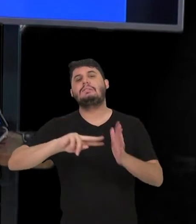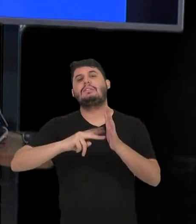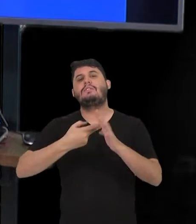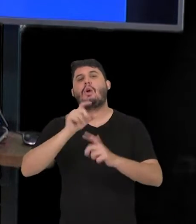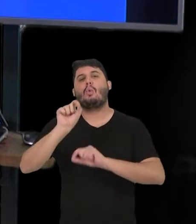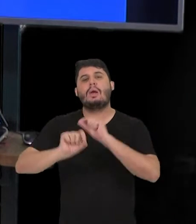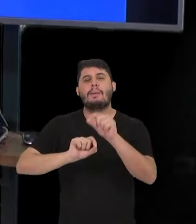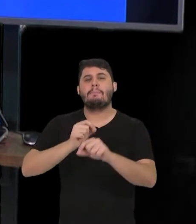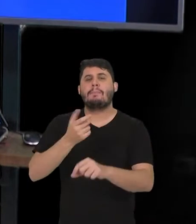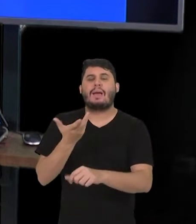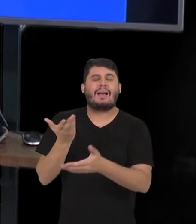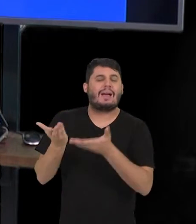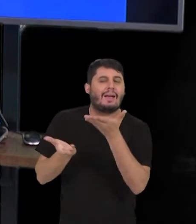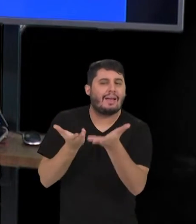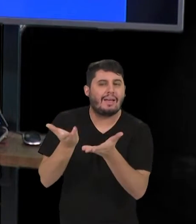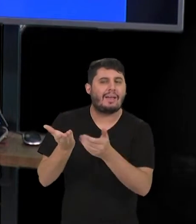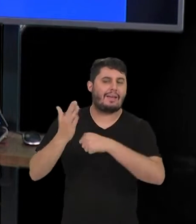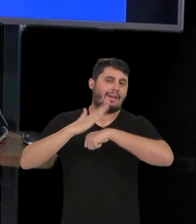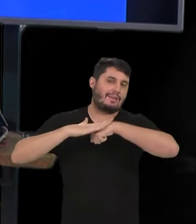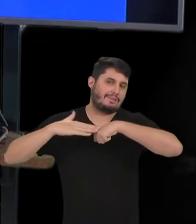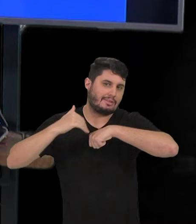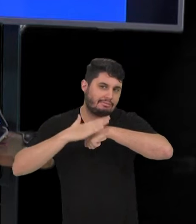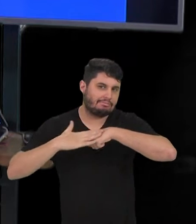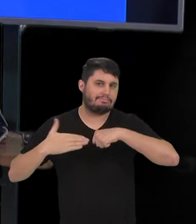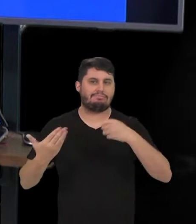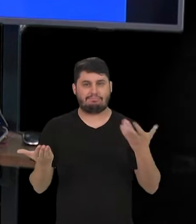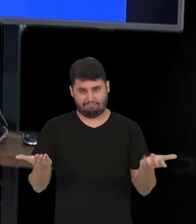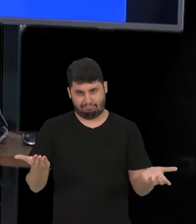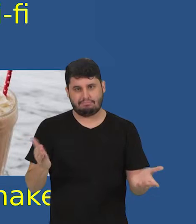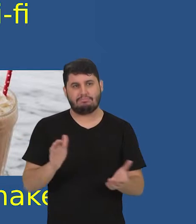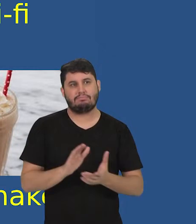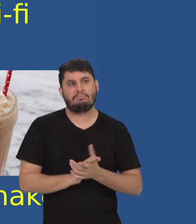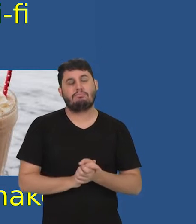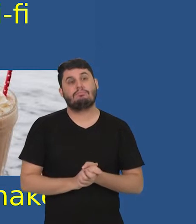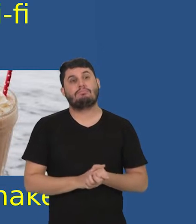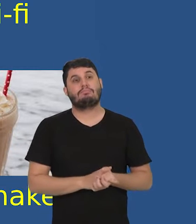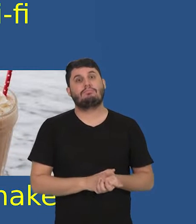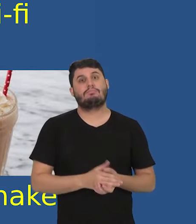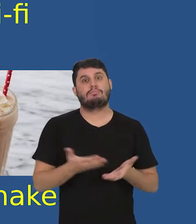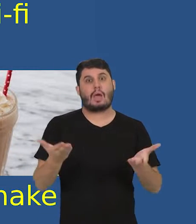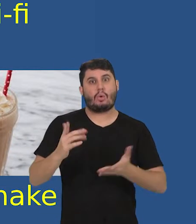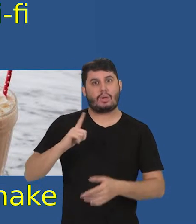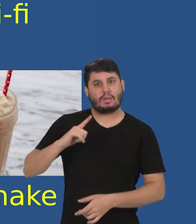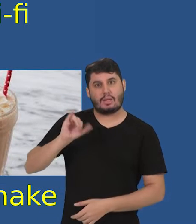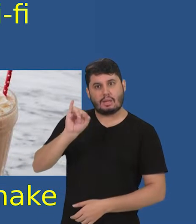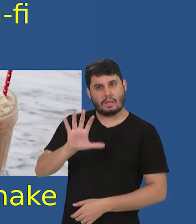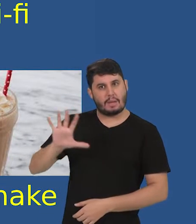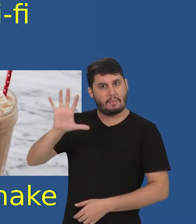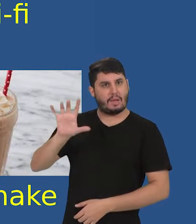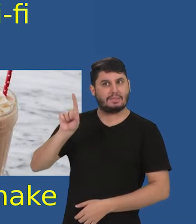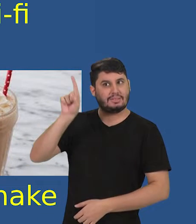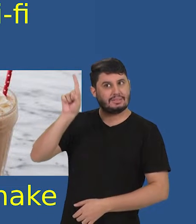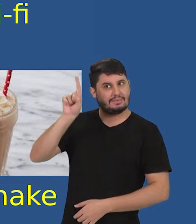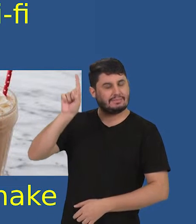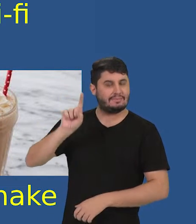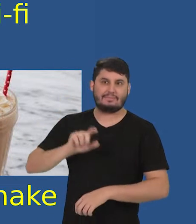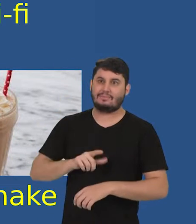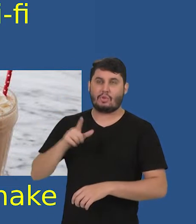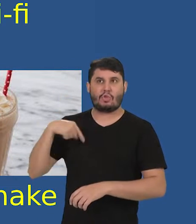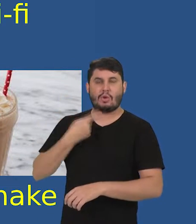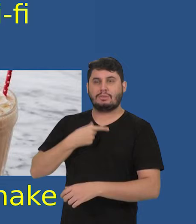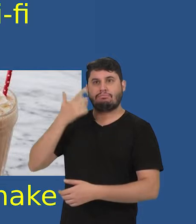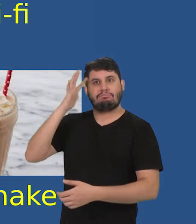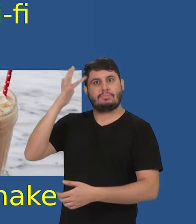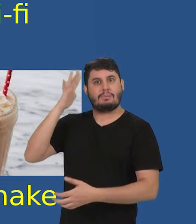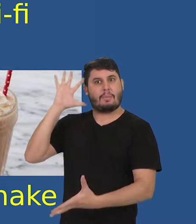com carinho, né? Baby e por aí vai. Bom, a gente vê automaticamente, a primeira imagem que vem na cabeça, a primeira coisa que vem a